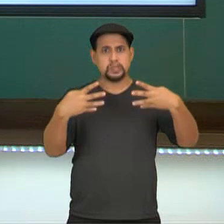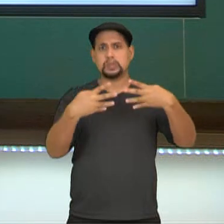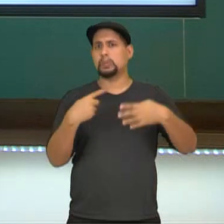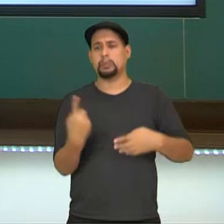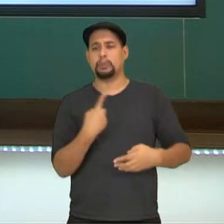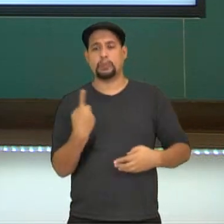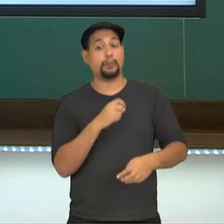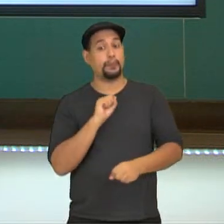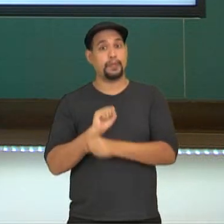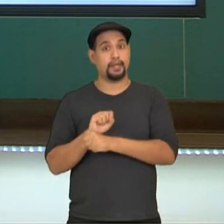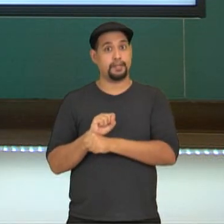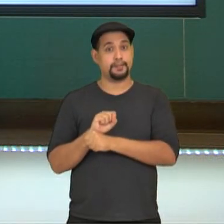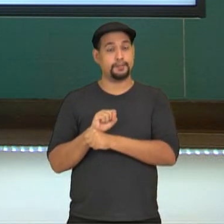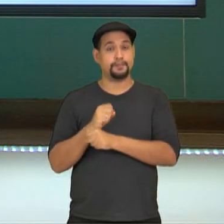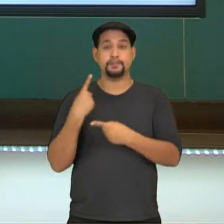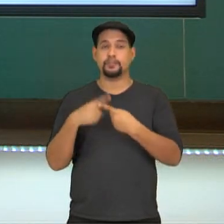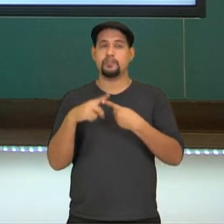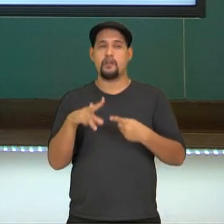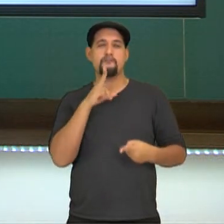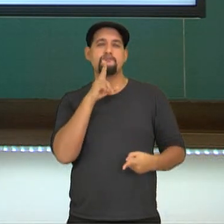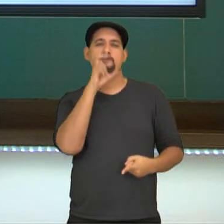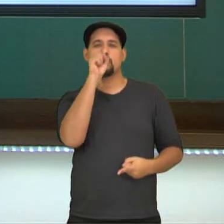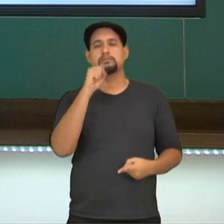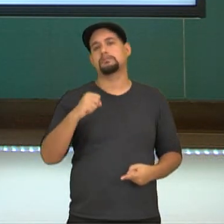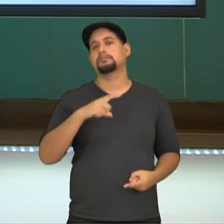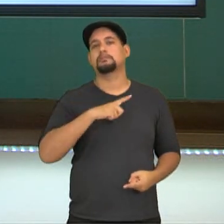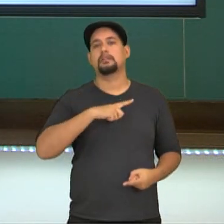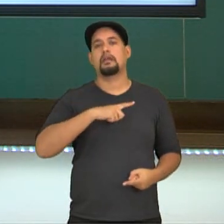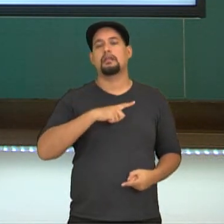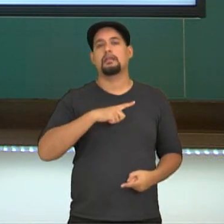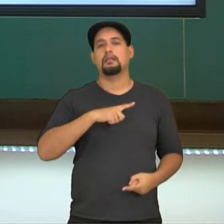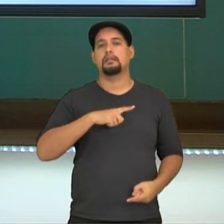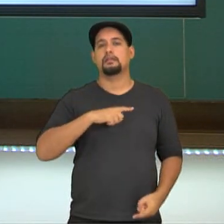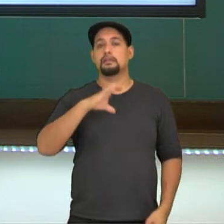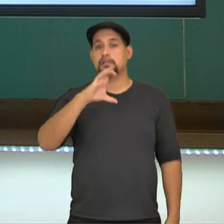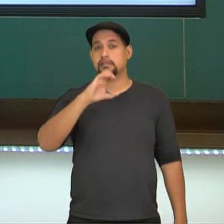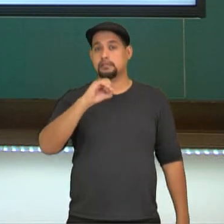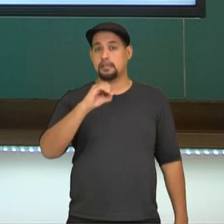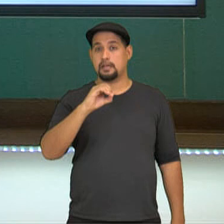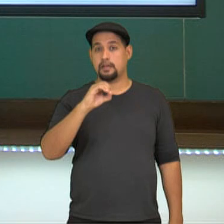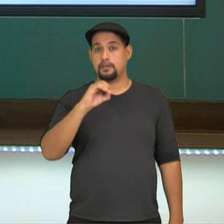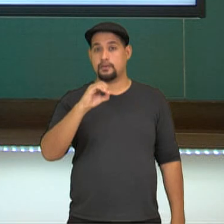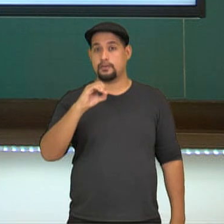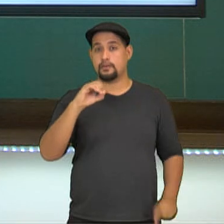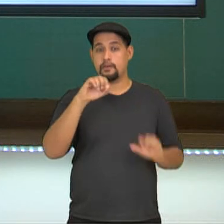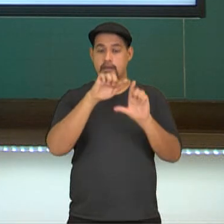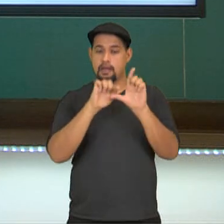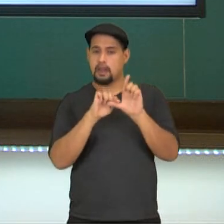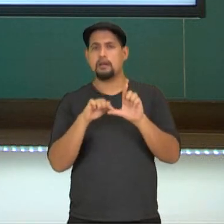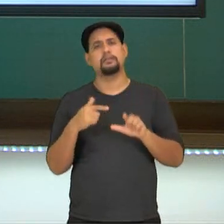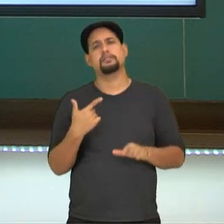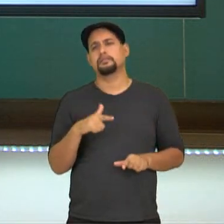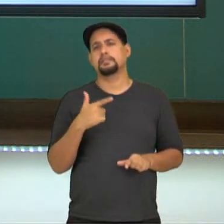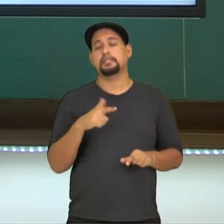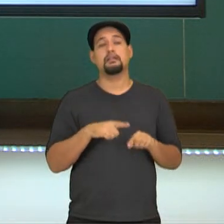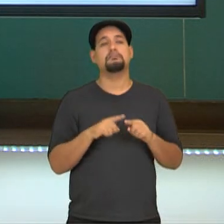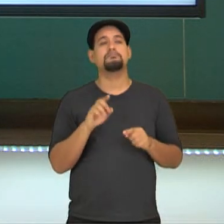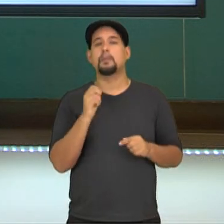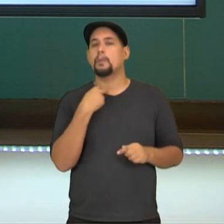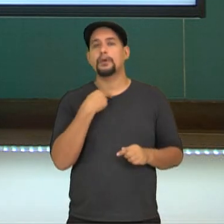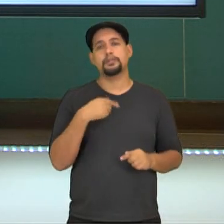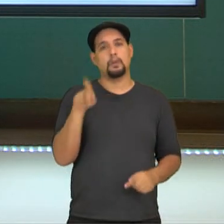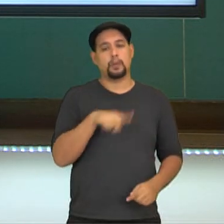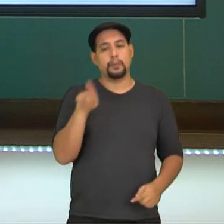porque daí o eixo, a força está fazendo 0 graus com o eixo, não vai ter mais torque, isso daqui não pode